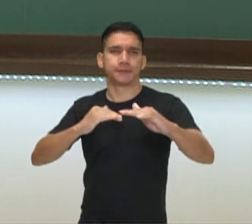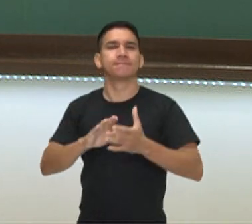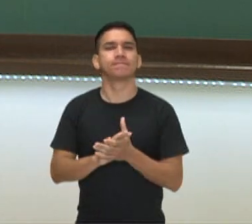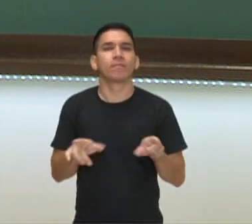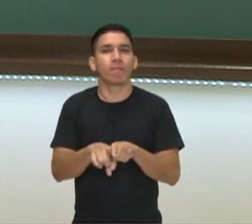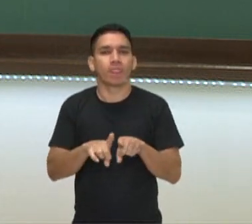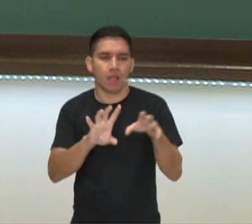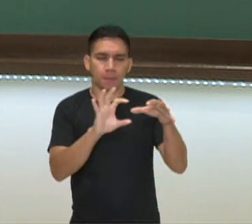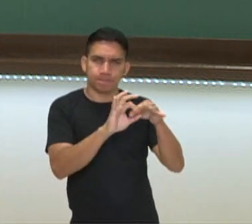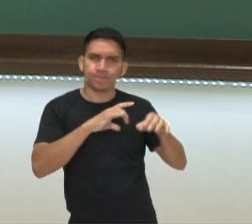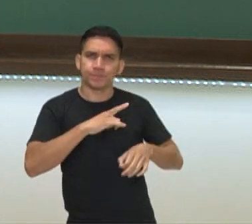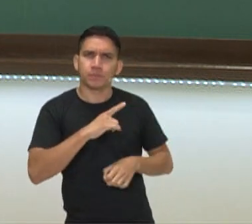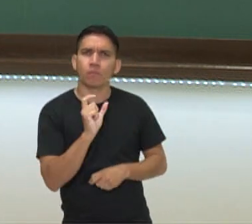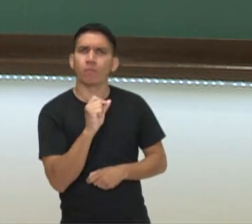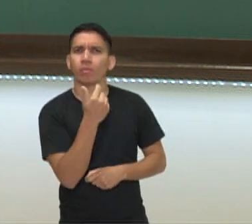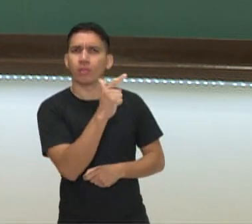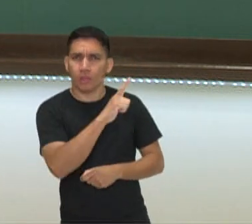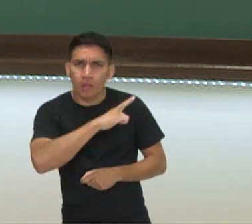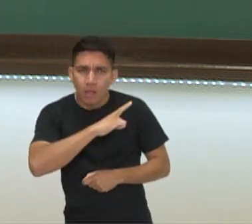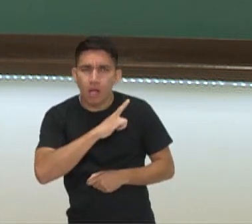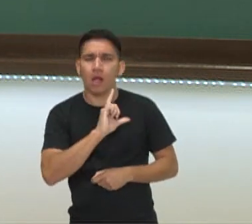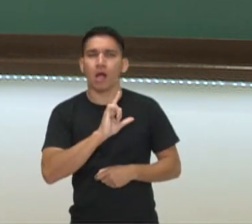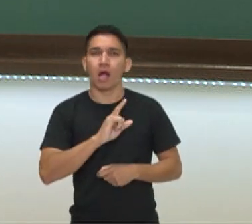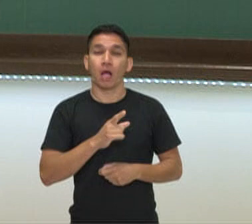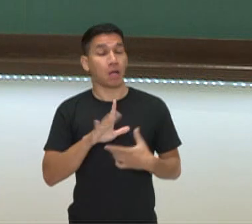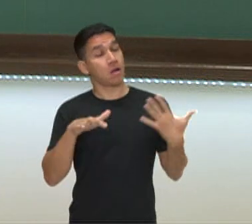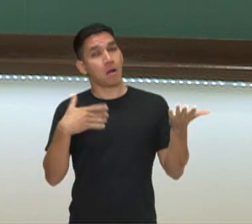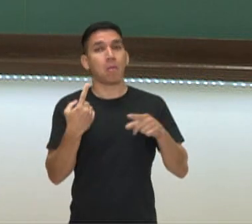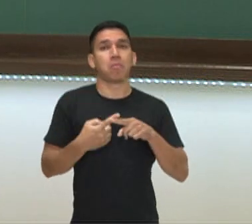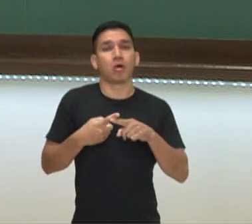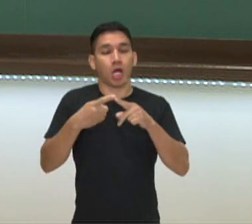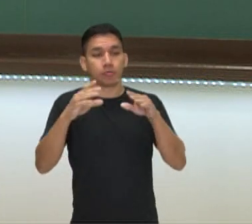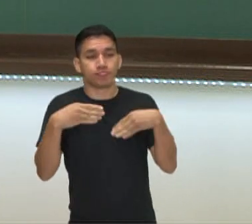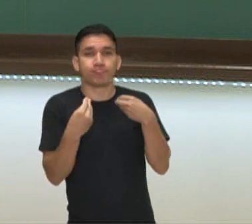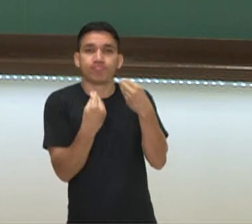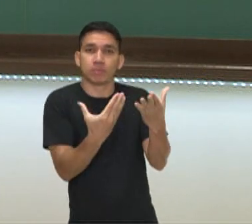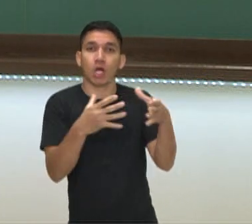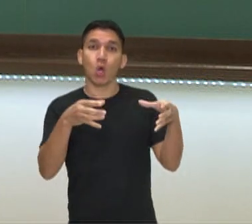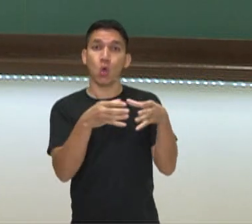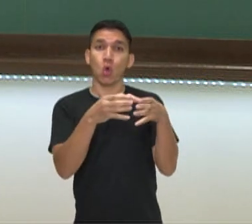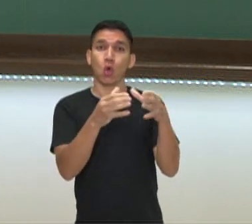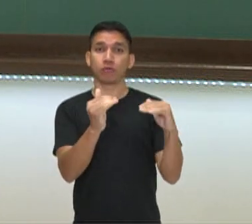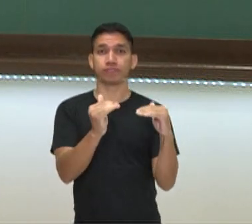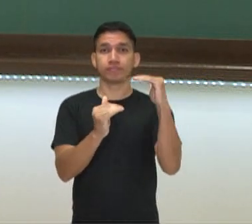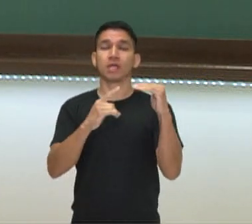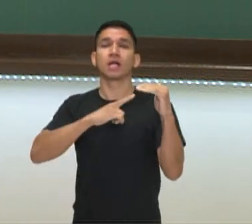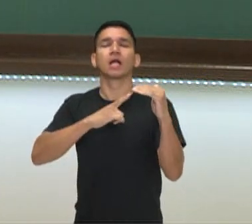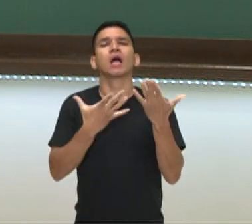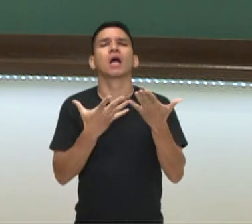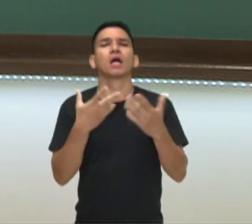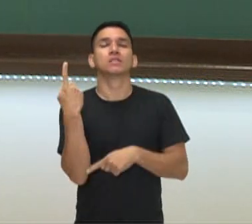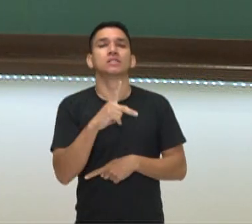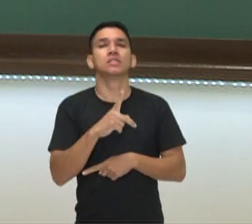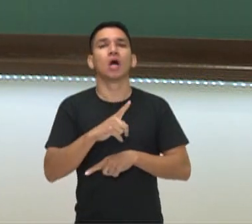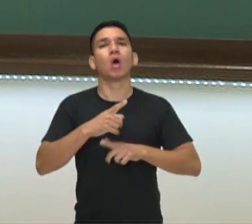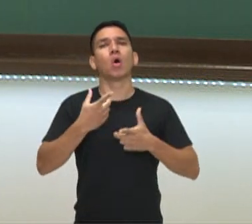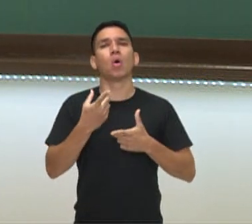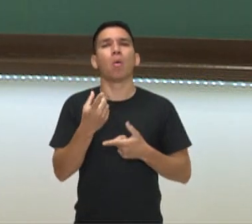um Estado que, entre aspas, teoricamente privilegiava uma classe social que mantinha aí seus graus